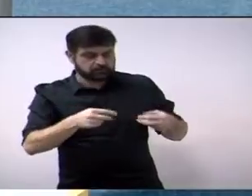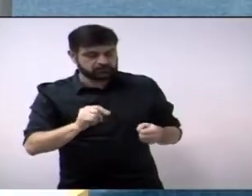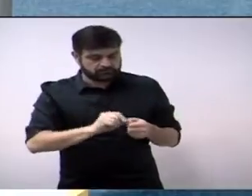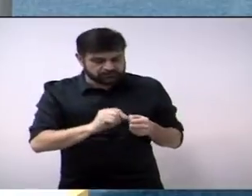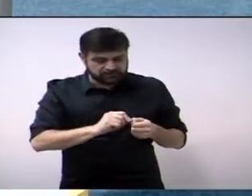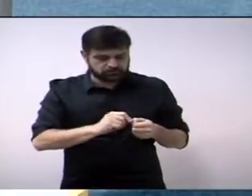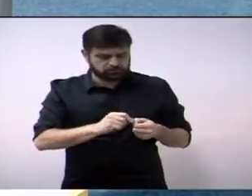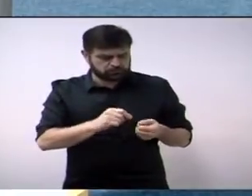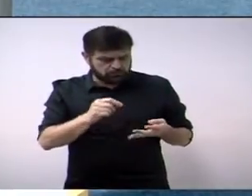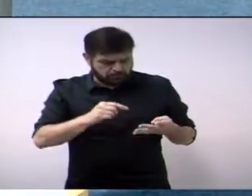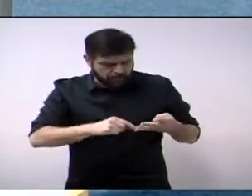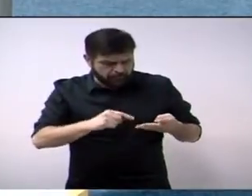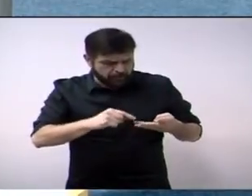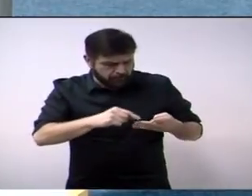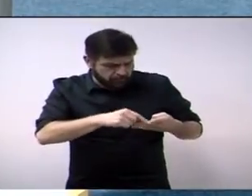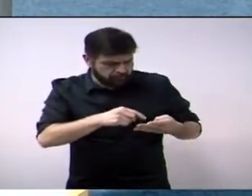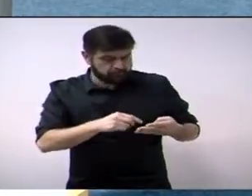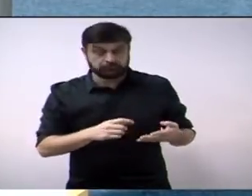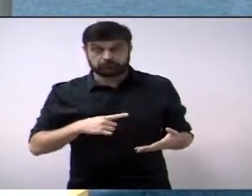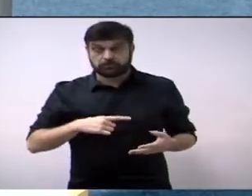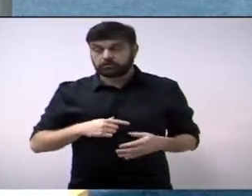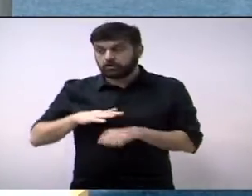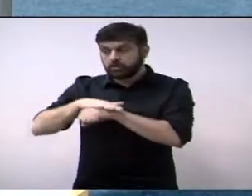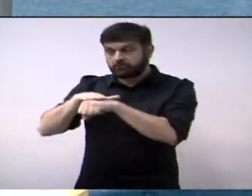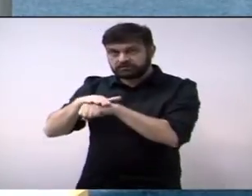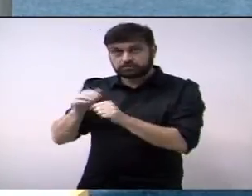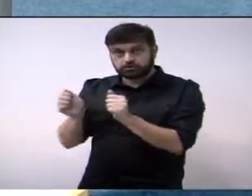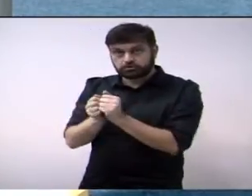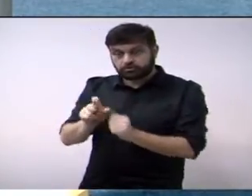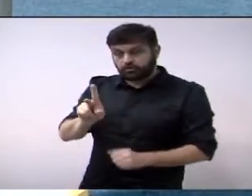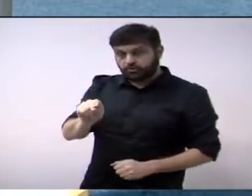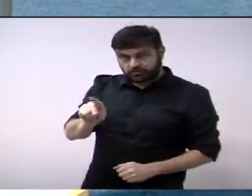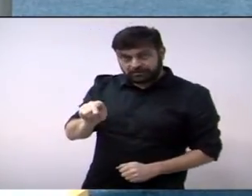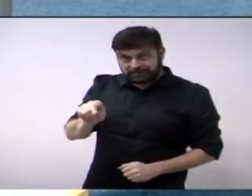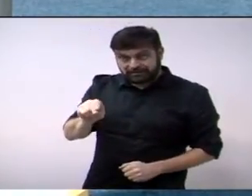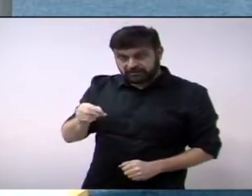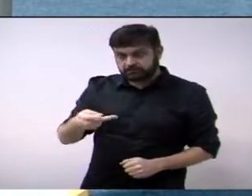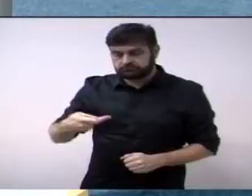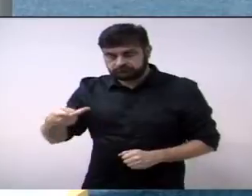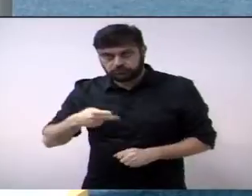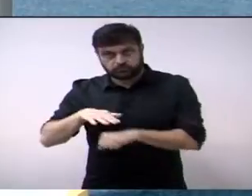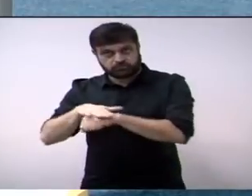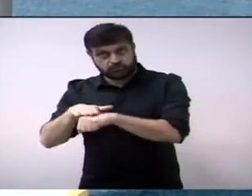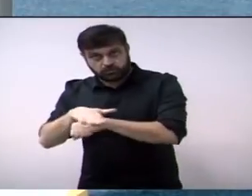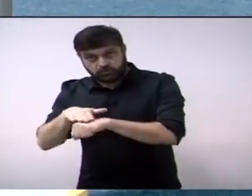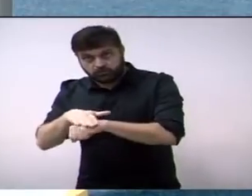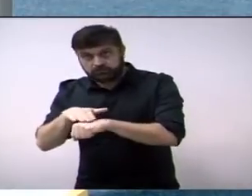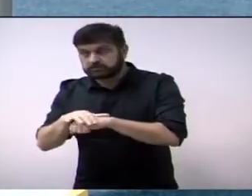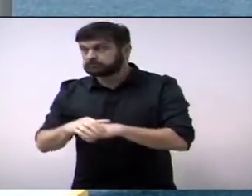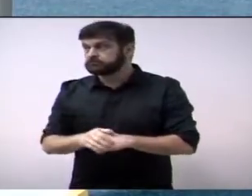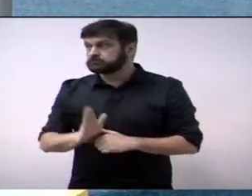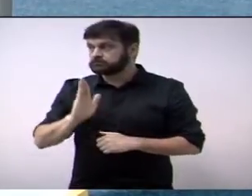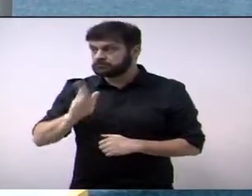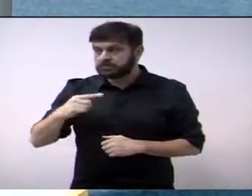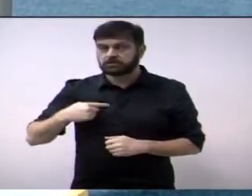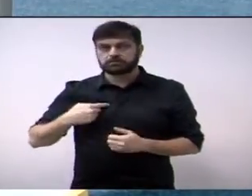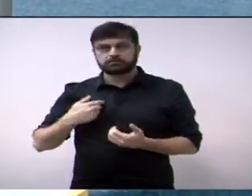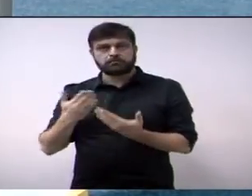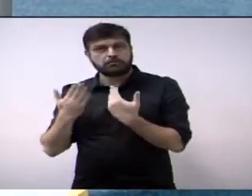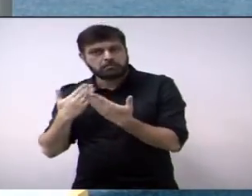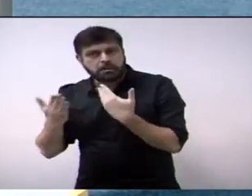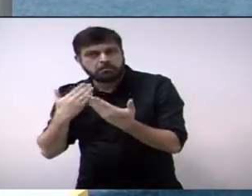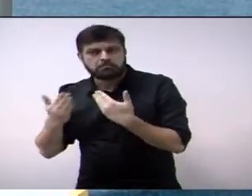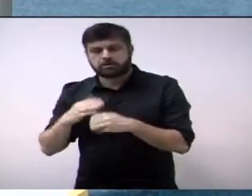até comentei outro dia, se não me engano, com o vereador Kiko, nosso líder de governo, em relação à CND, né? A gente batendo um papo aqui